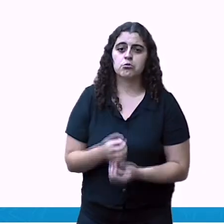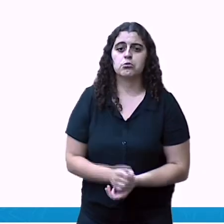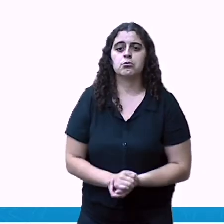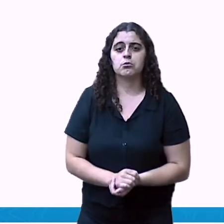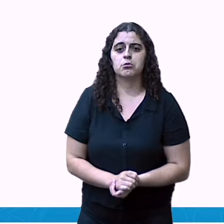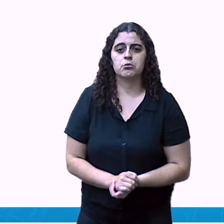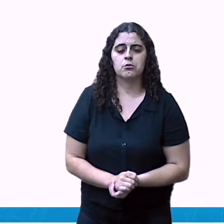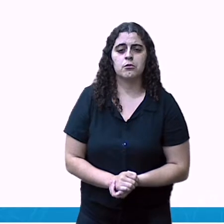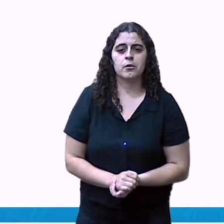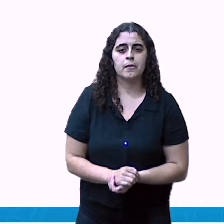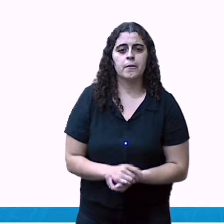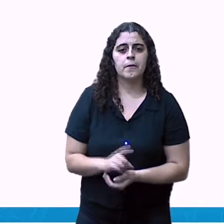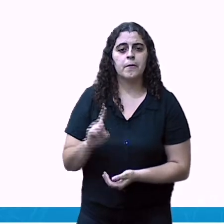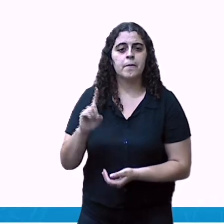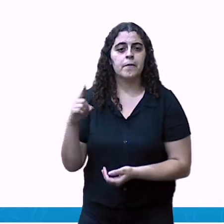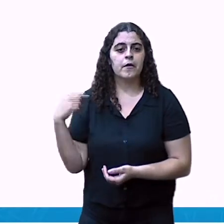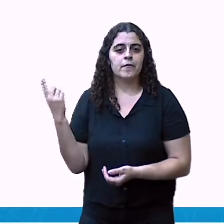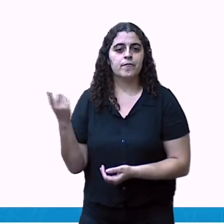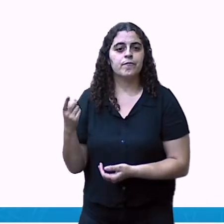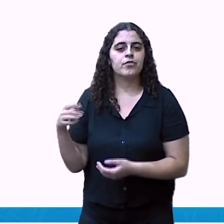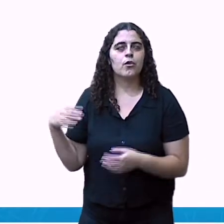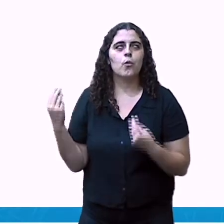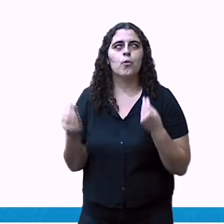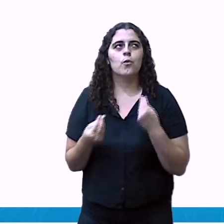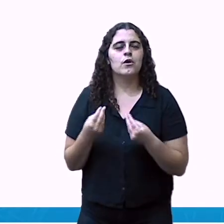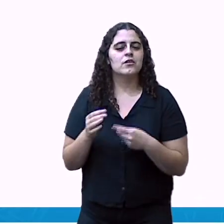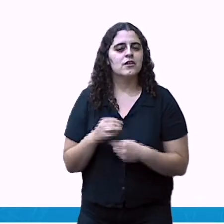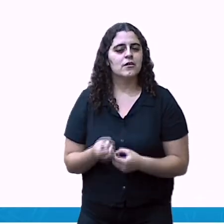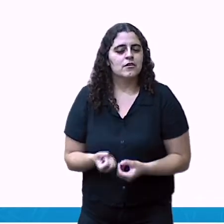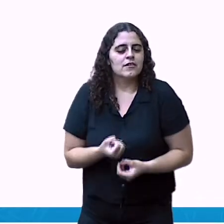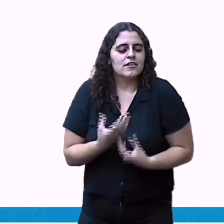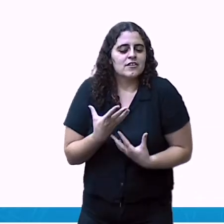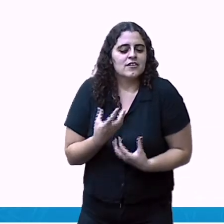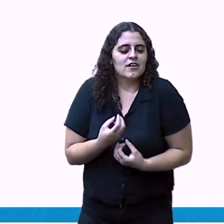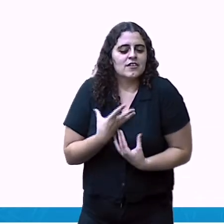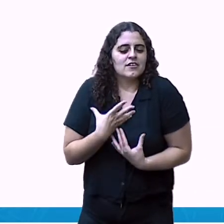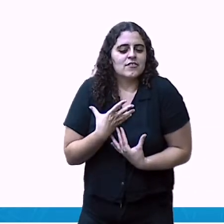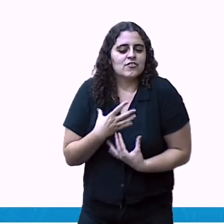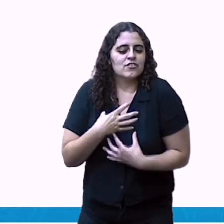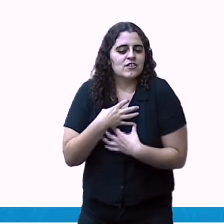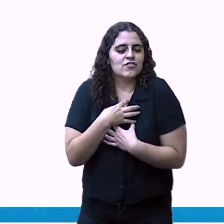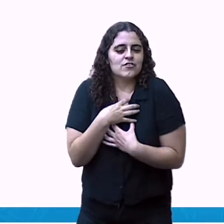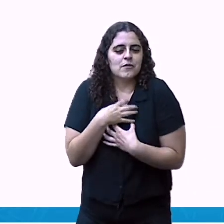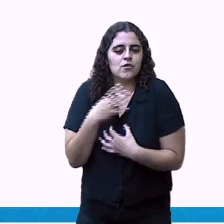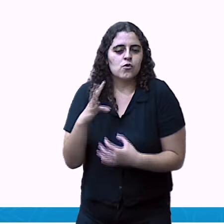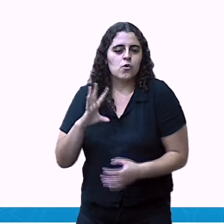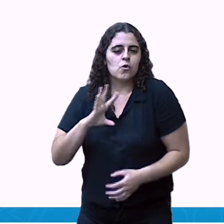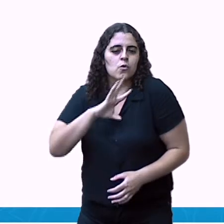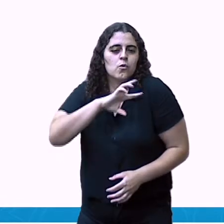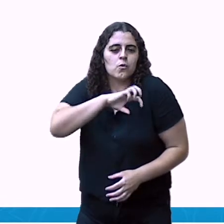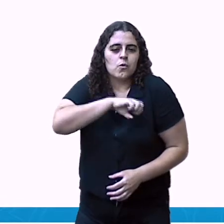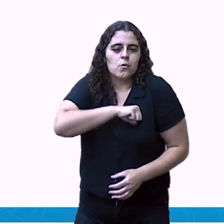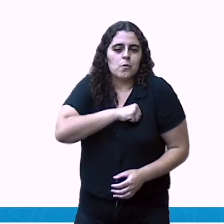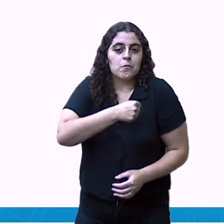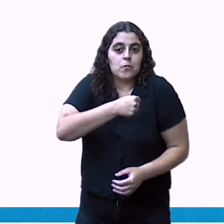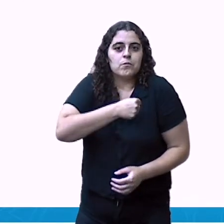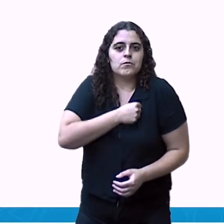expressão, né? E quando estamos apaixonados pela